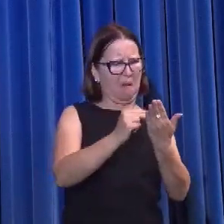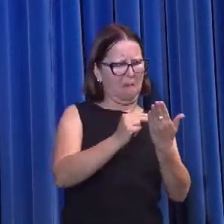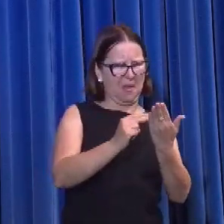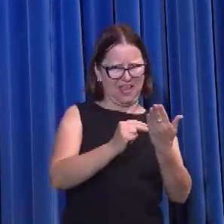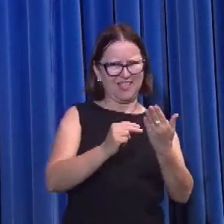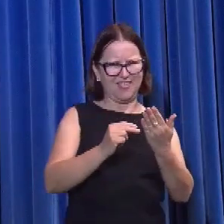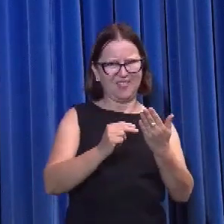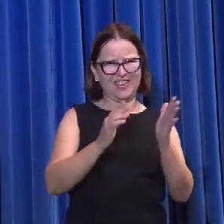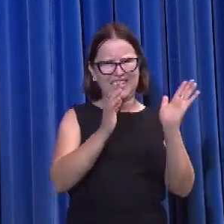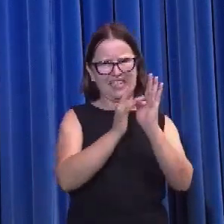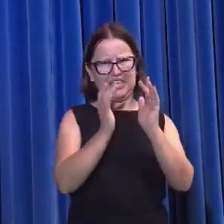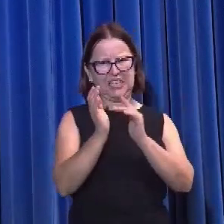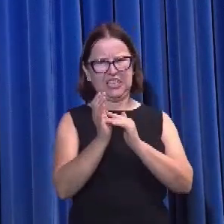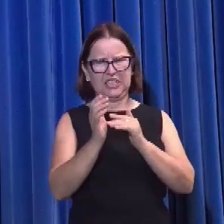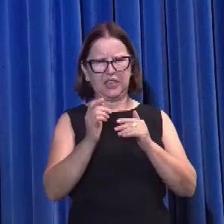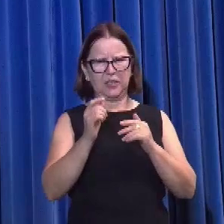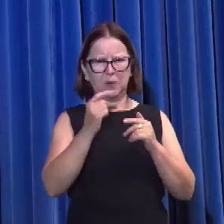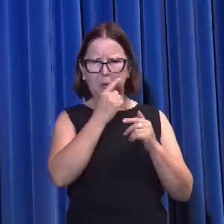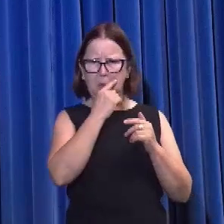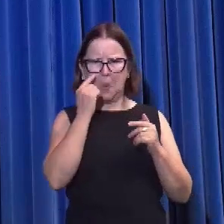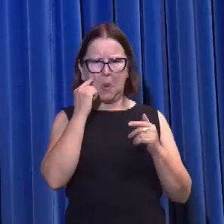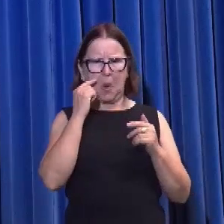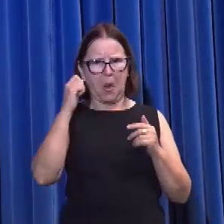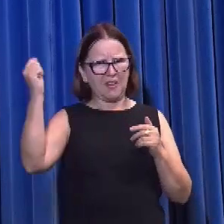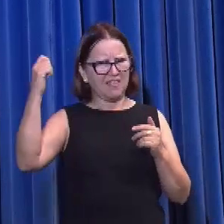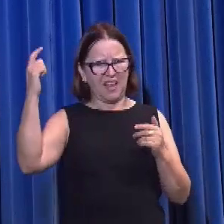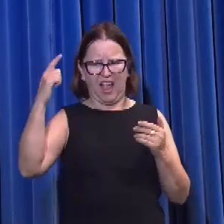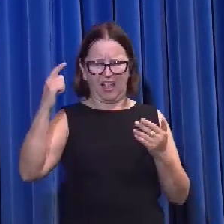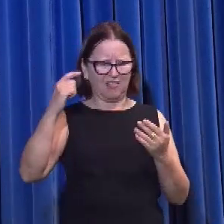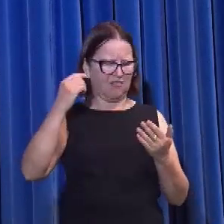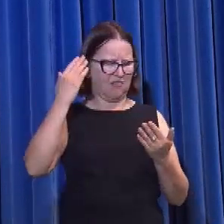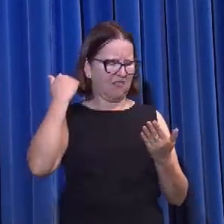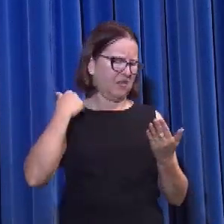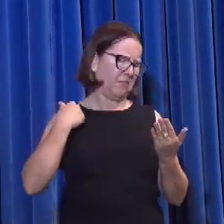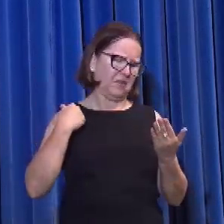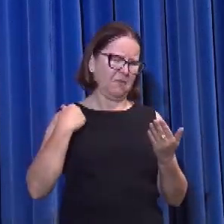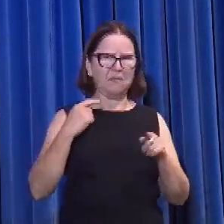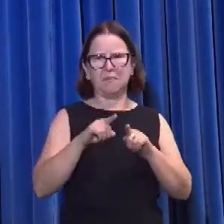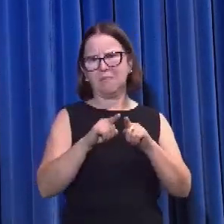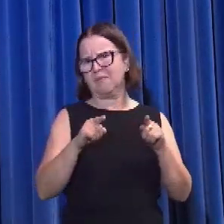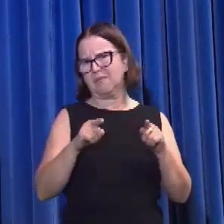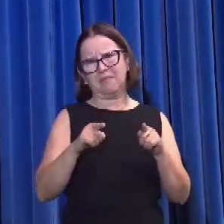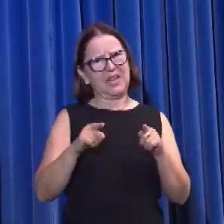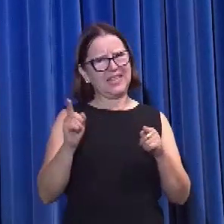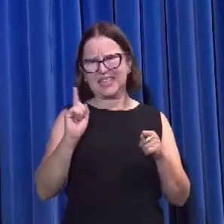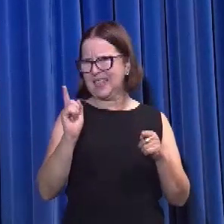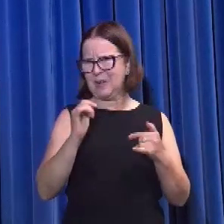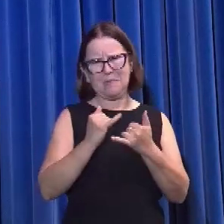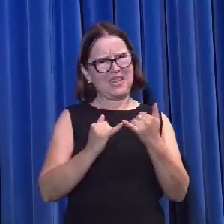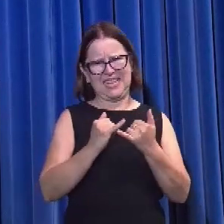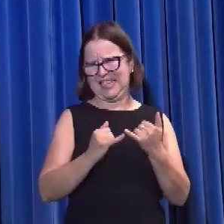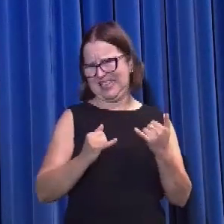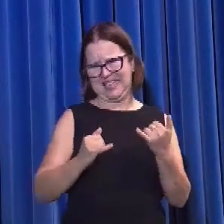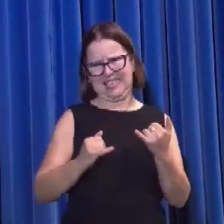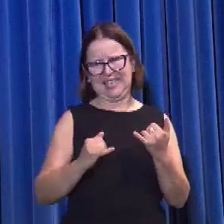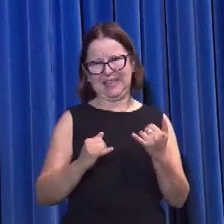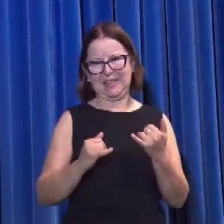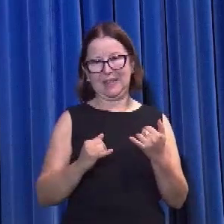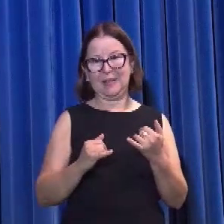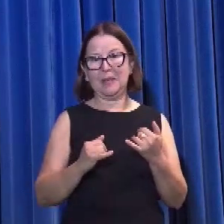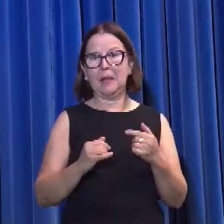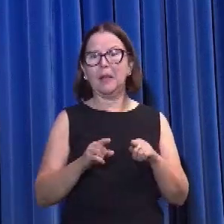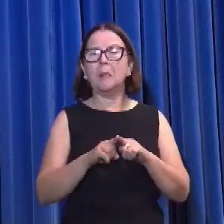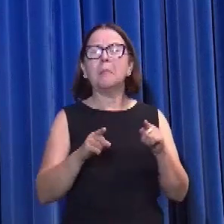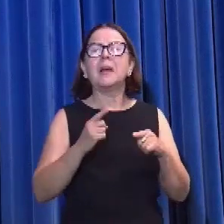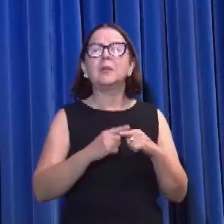de Jesus são cheios dessa. E esse, que parecença é essa? É o caráter de